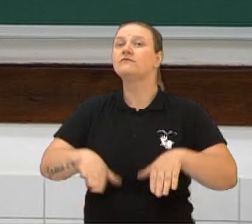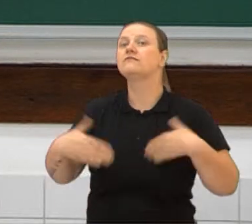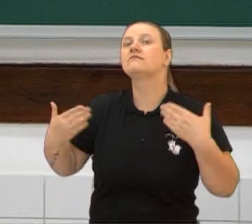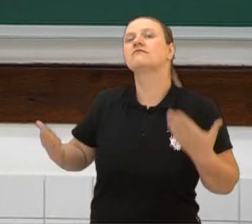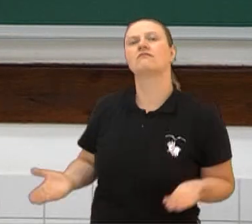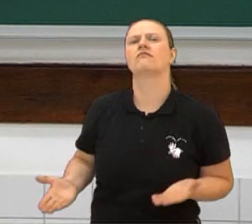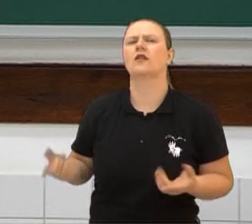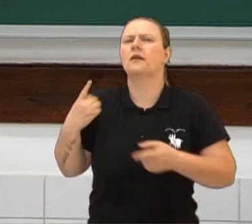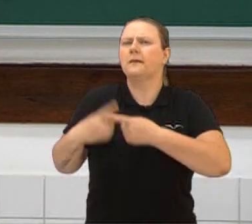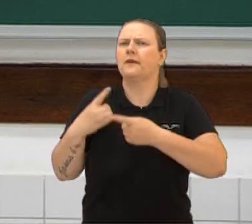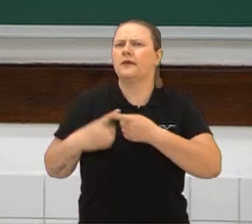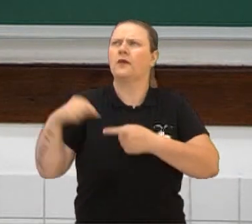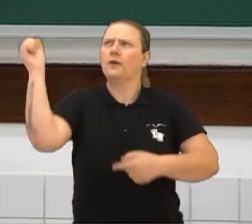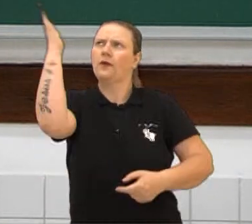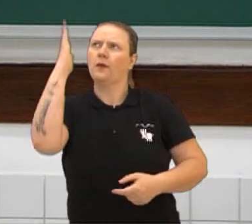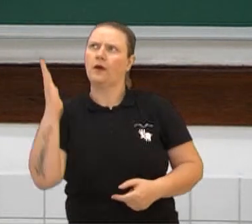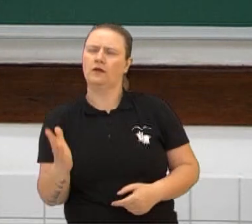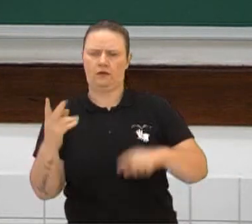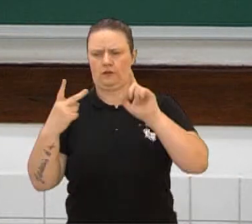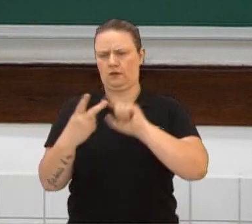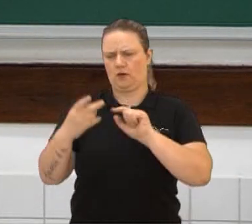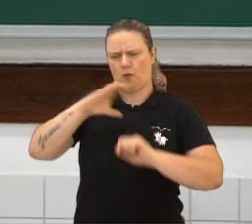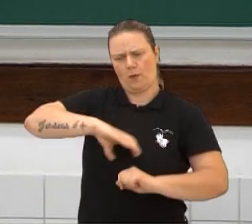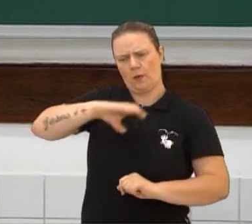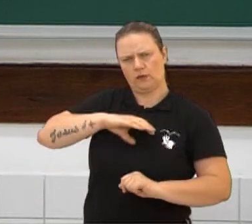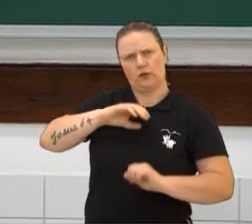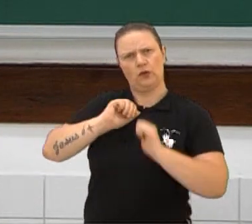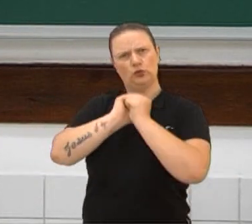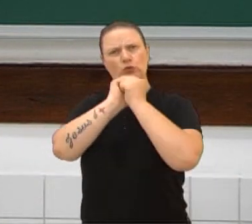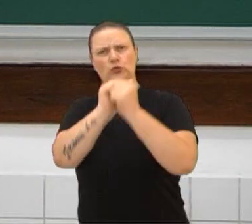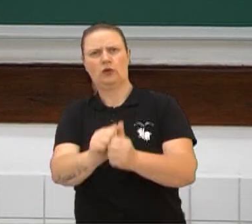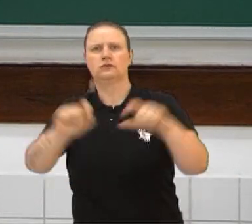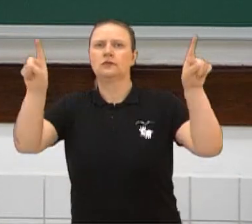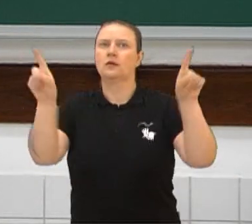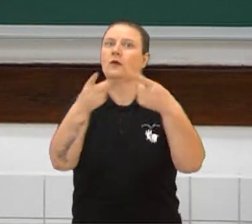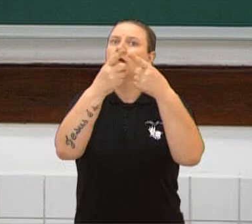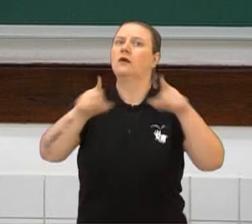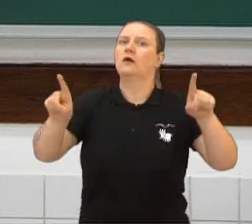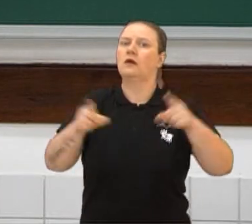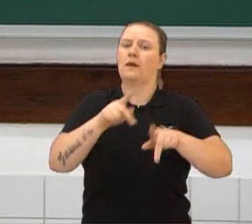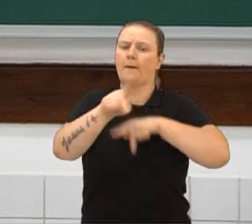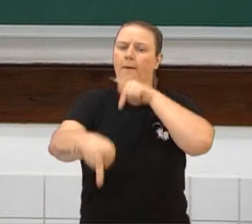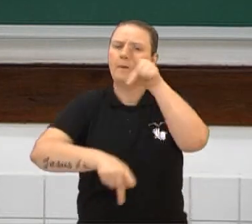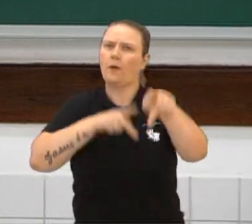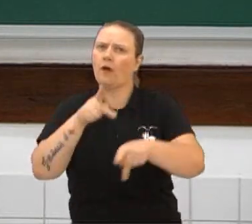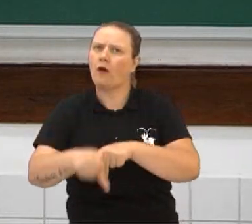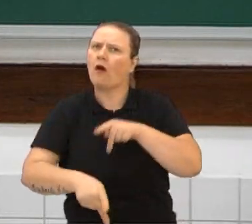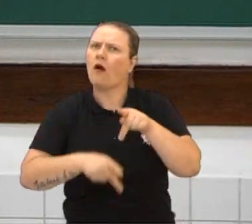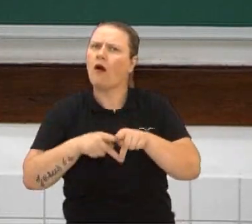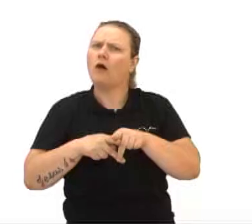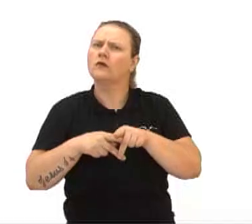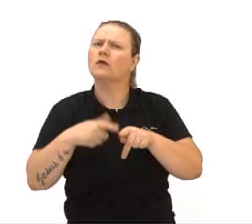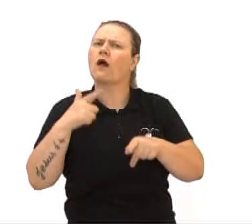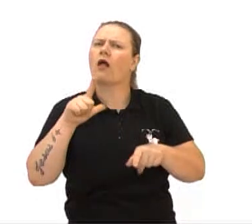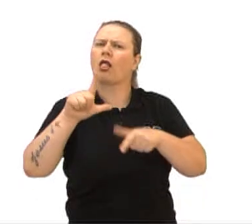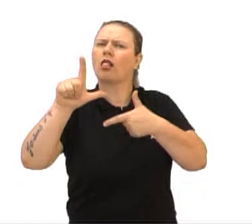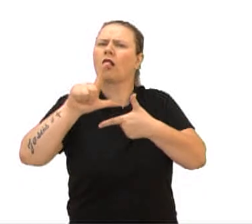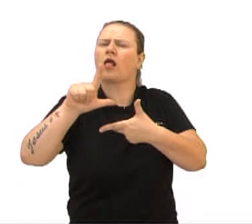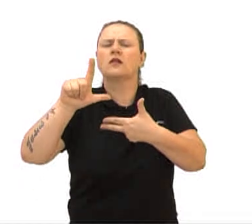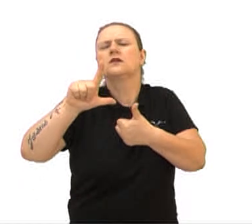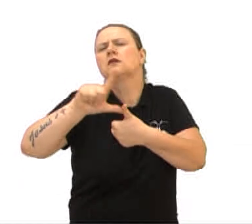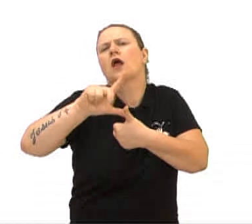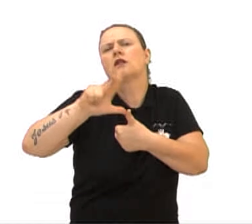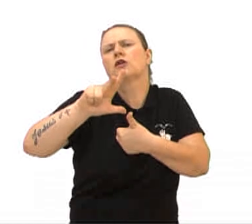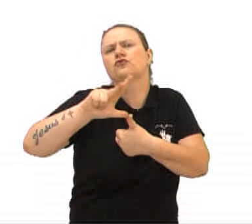Então, pessoal, por que será que Brasil e Portugal estavam inclusos na canção sobre os povos latinos? Porque